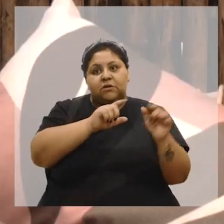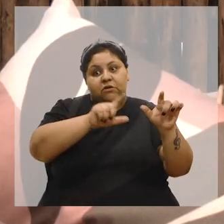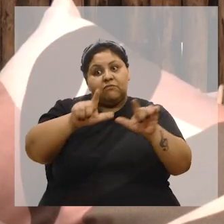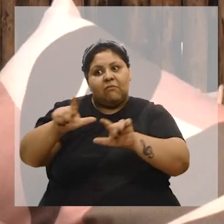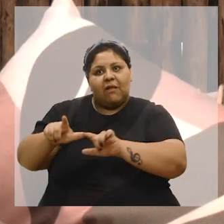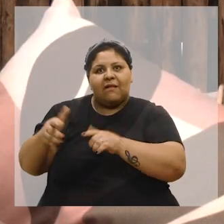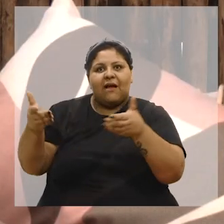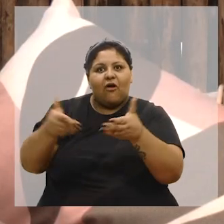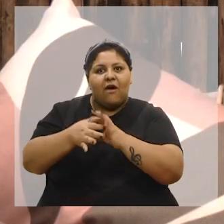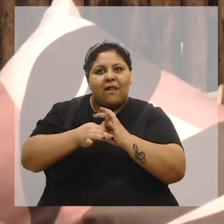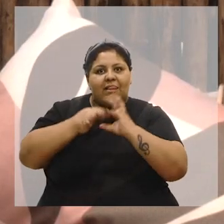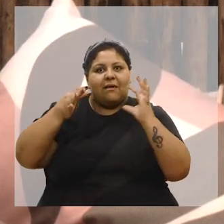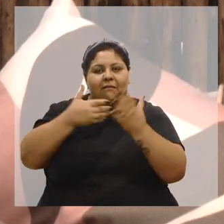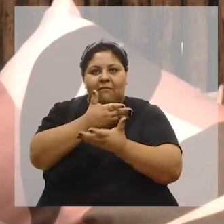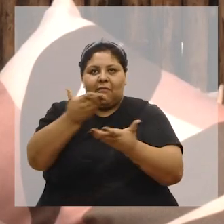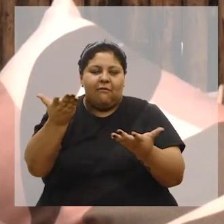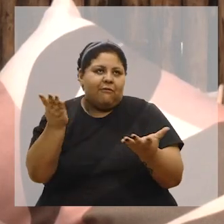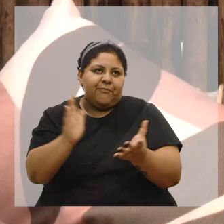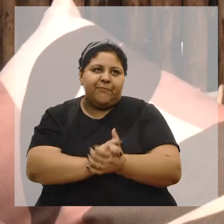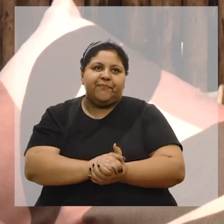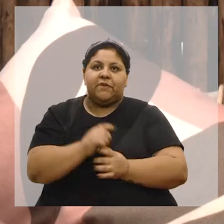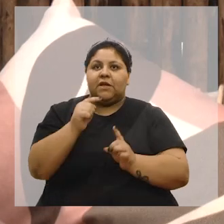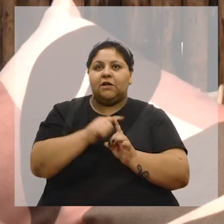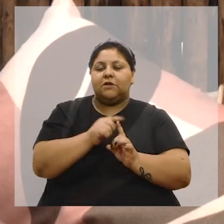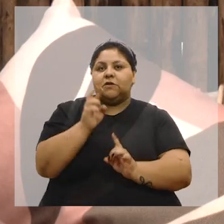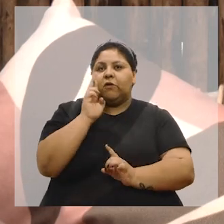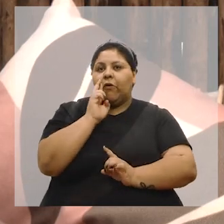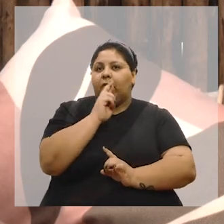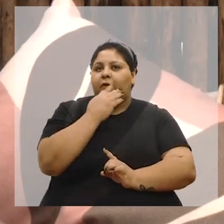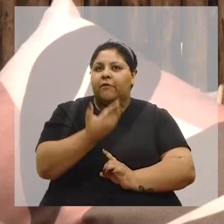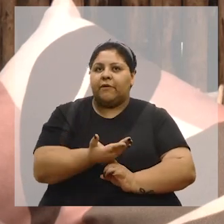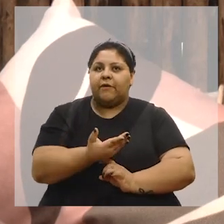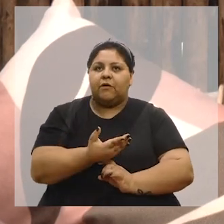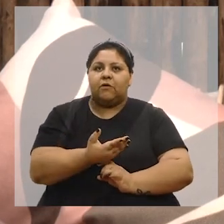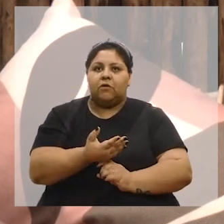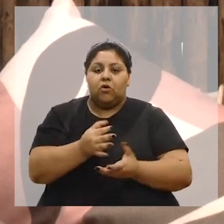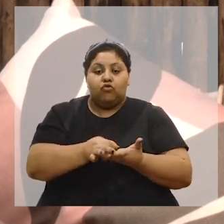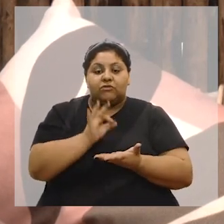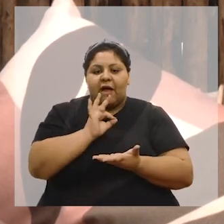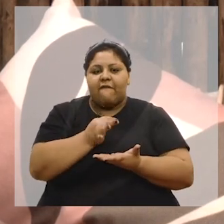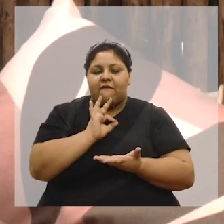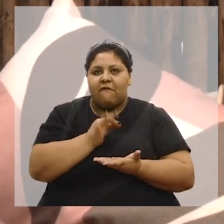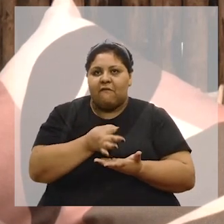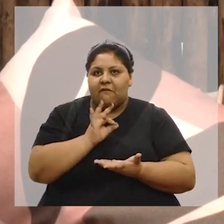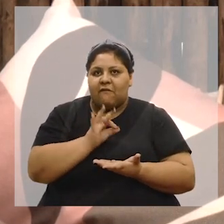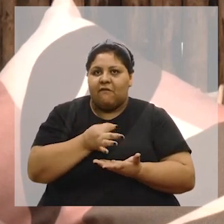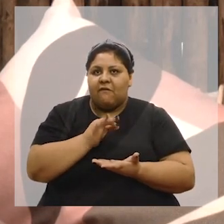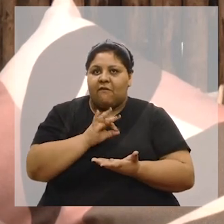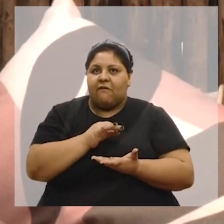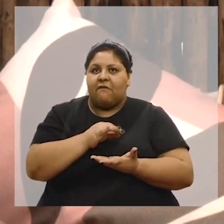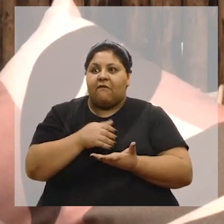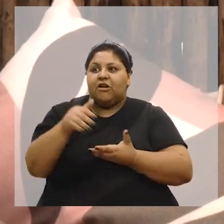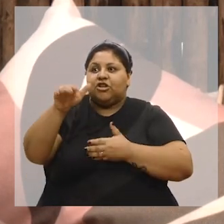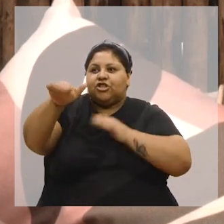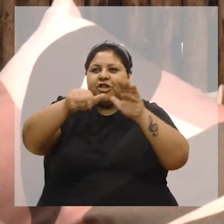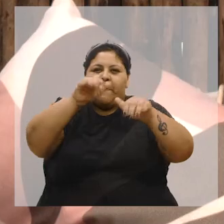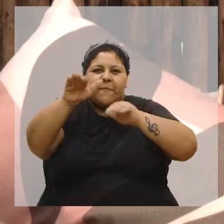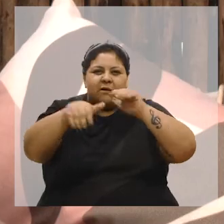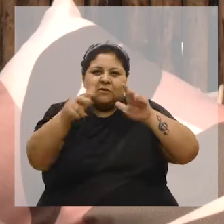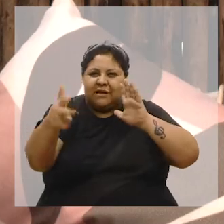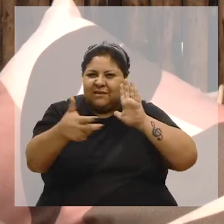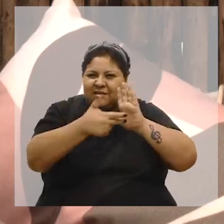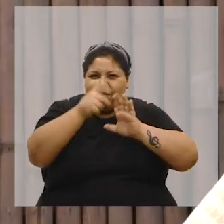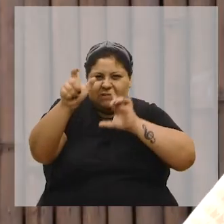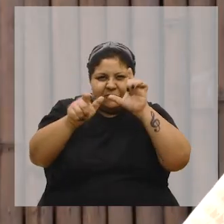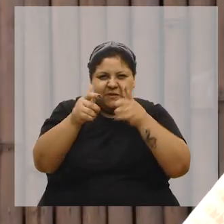que os lugares estão proporcionando, assim, né? Tipo, os restaurantes os cafés, os restaurantes, eles estão cada vez mais